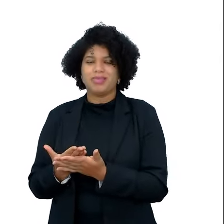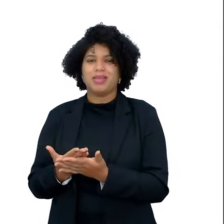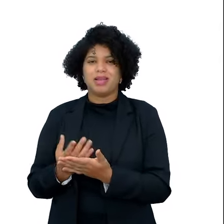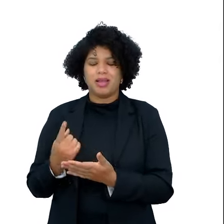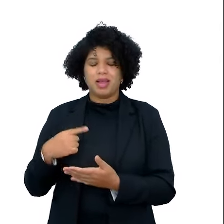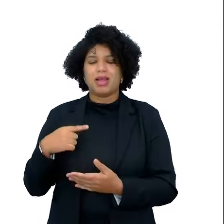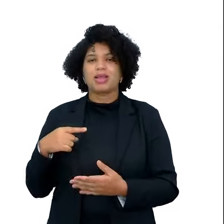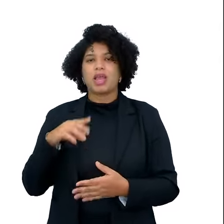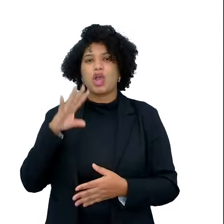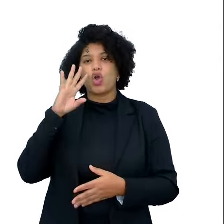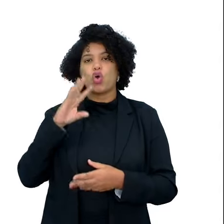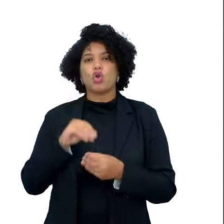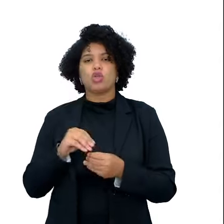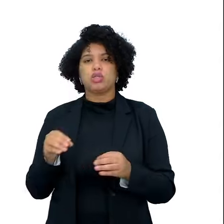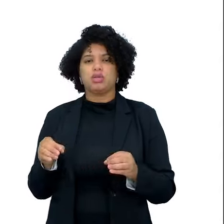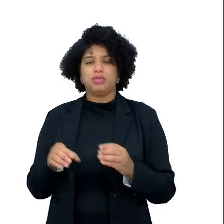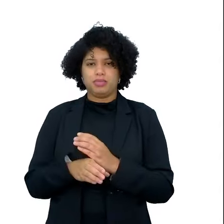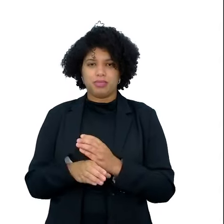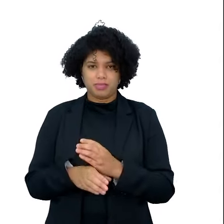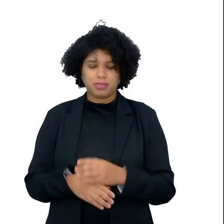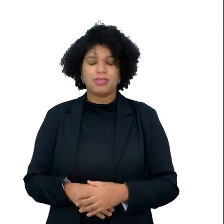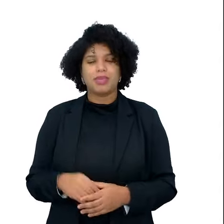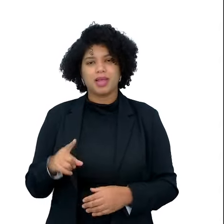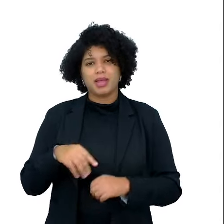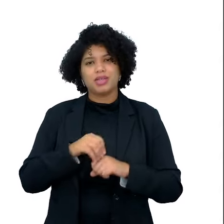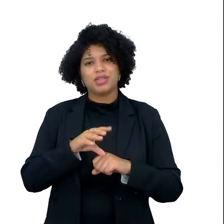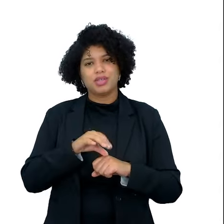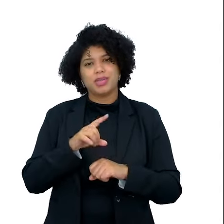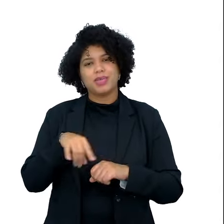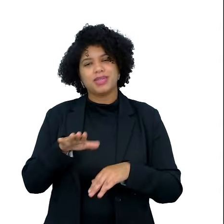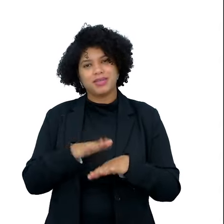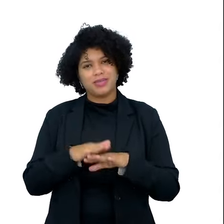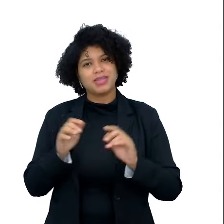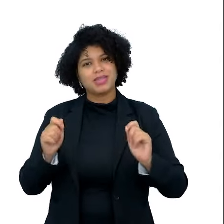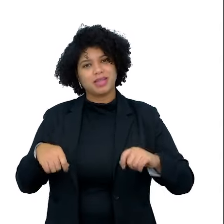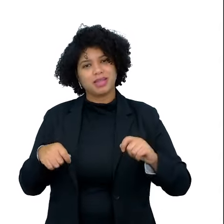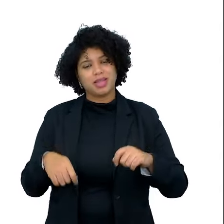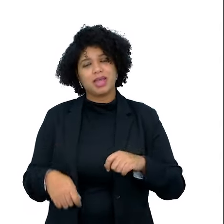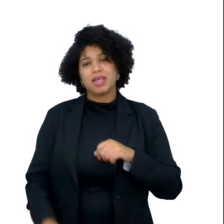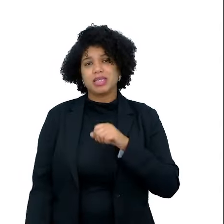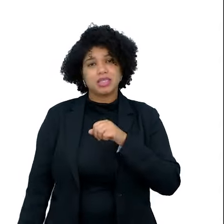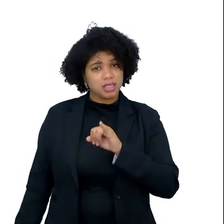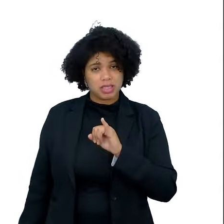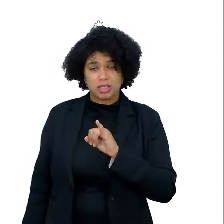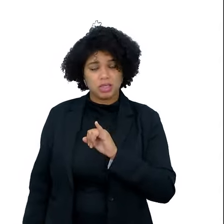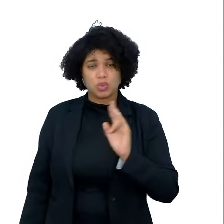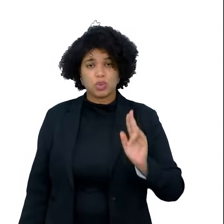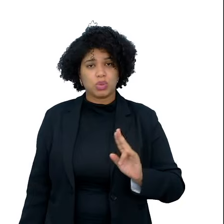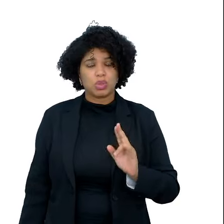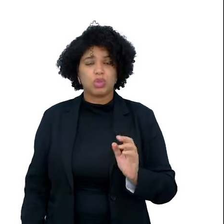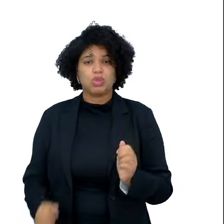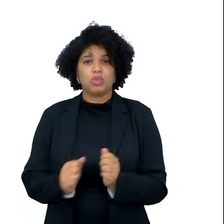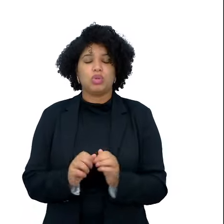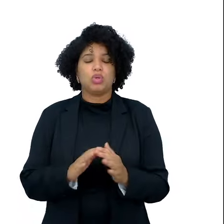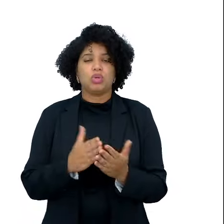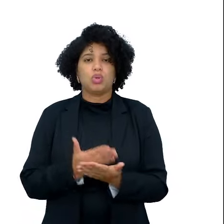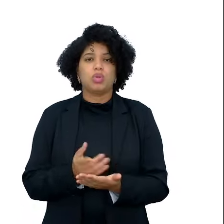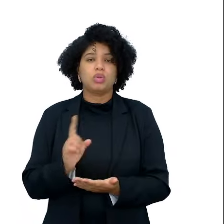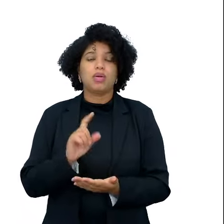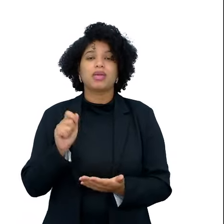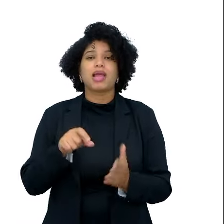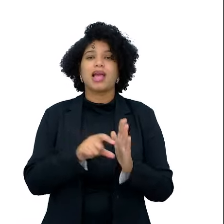o fechamento. Então, fica aí como sugestão para vocês trabalharem. Se não for trabalhar com estudante, para vocês tirarem trechos